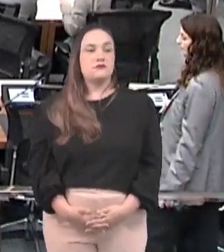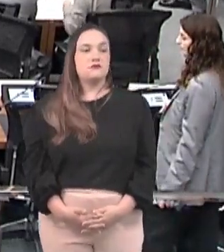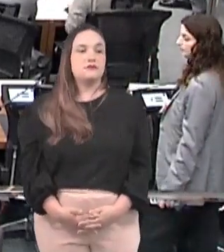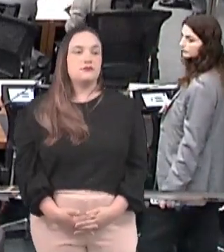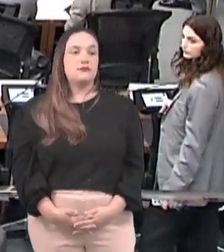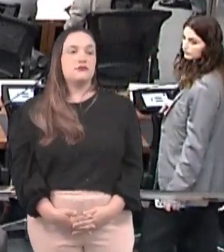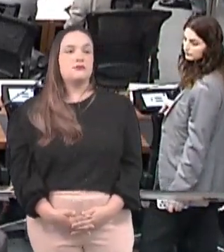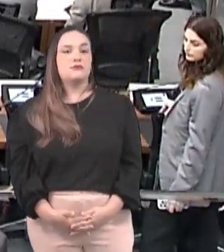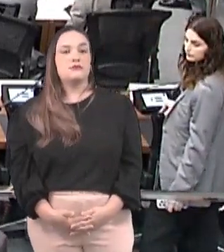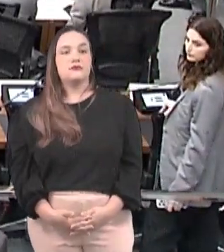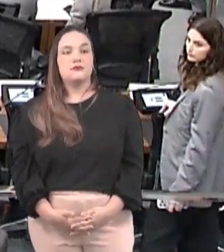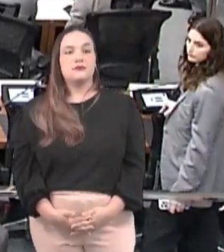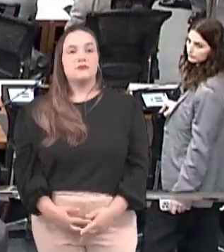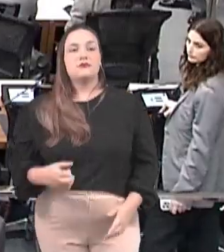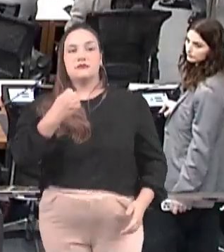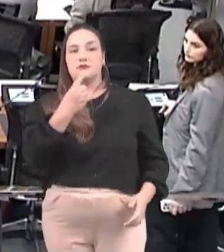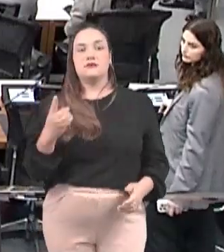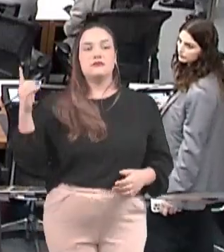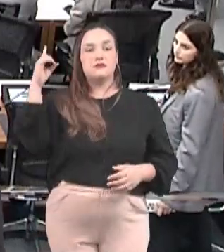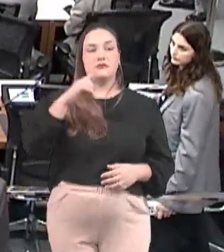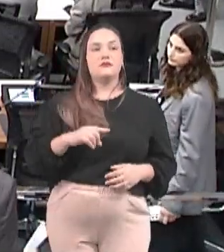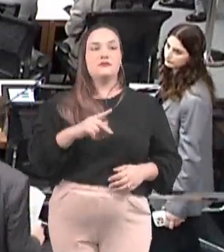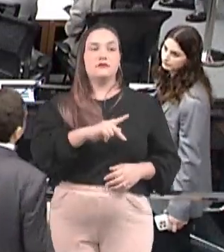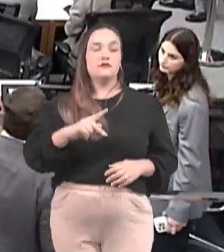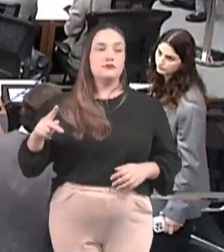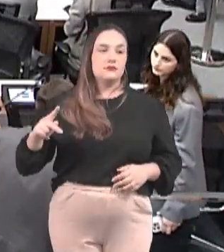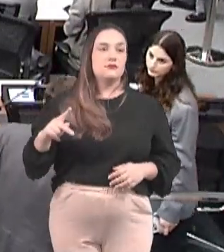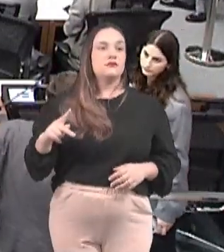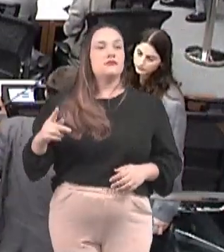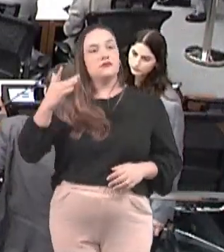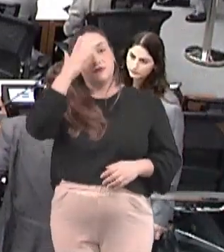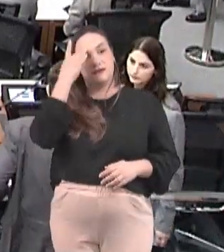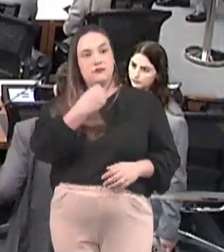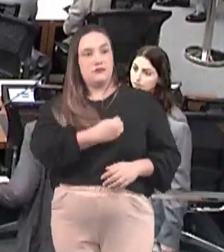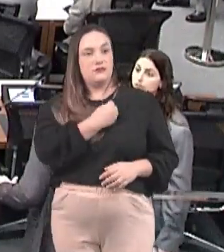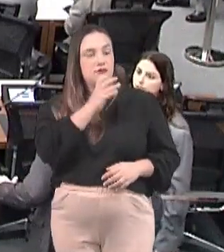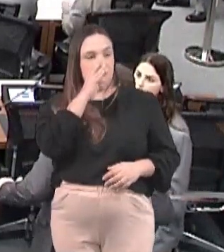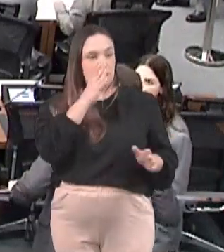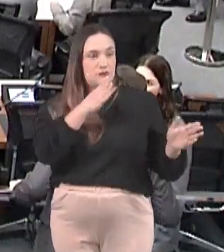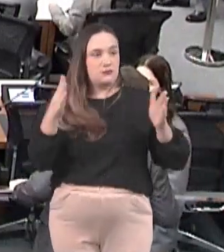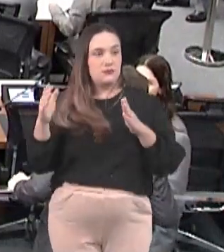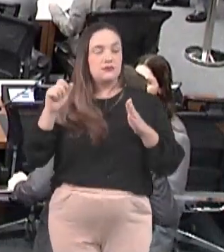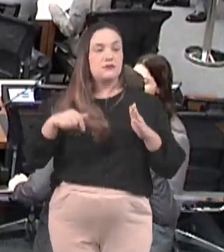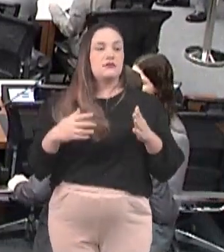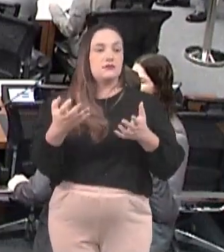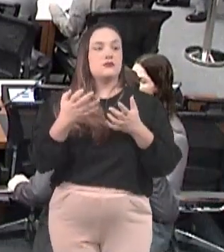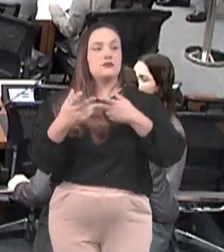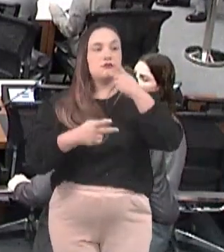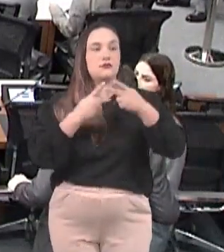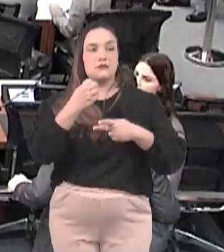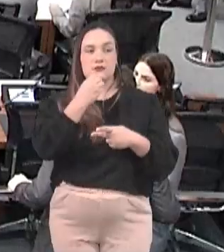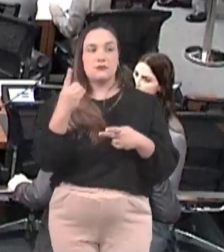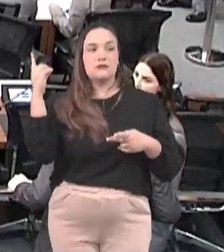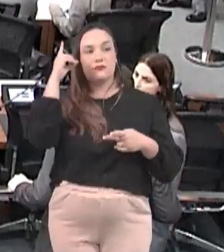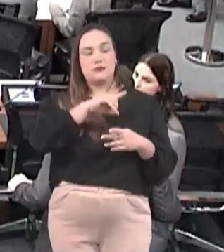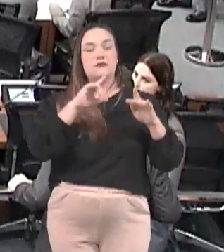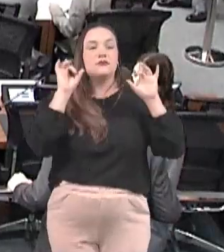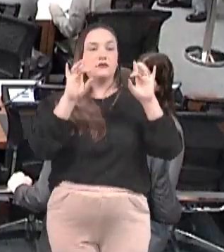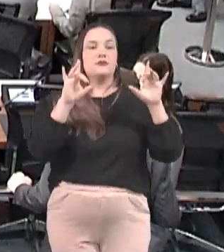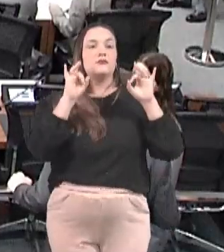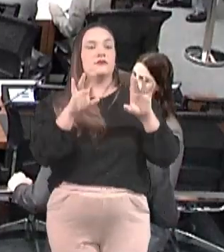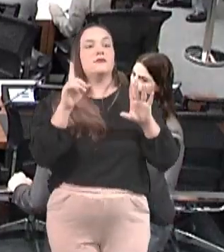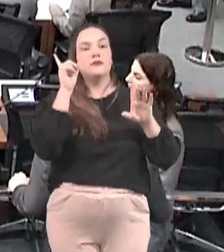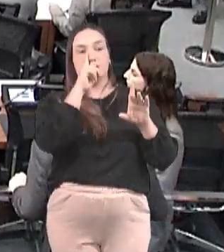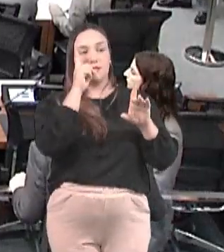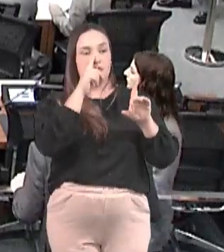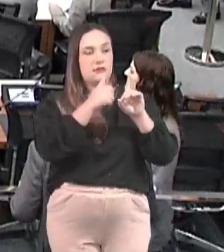Bom dia, presidente, nobres colegas, público que nos assiste. Quero aqui desejar um bom dia especial às mães atípicas, do